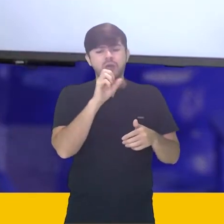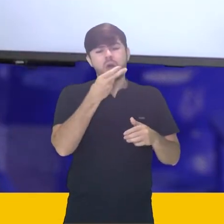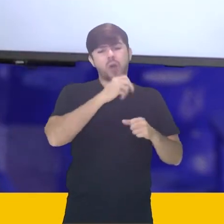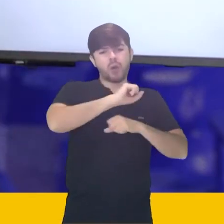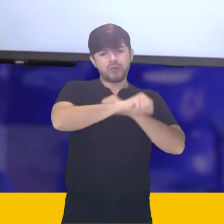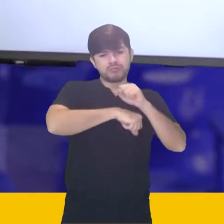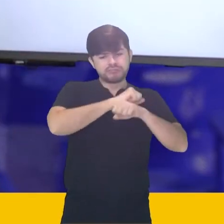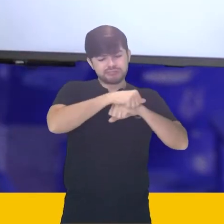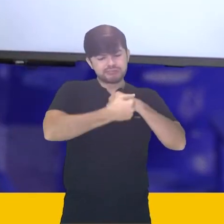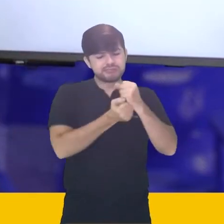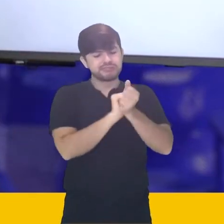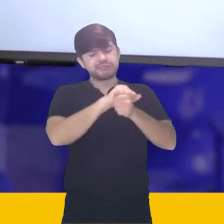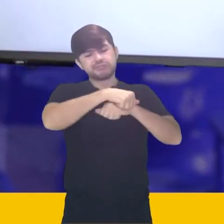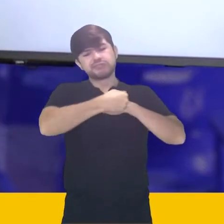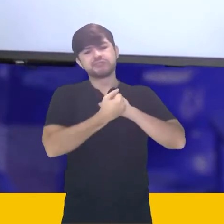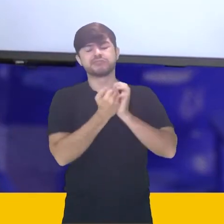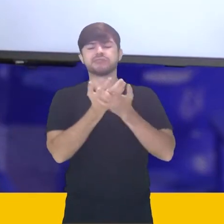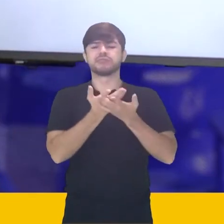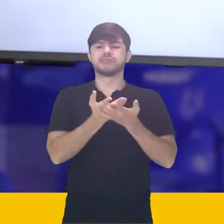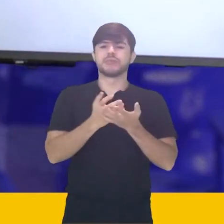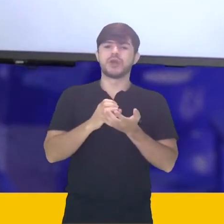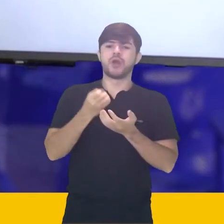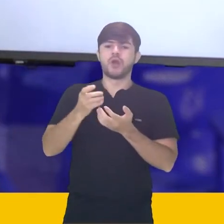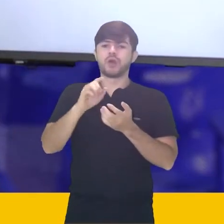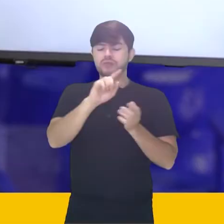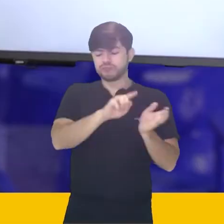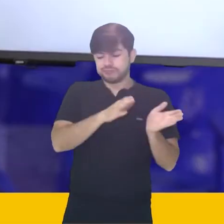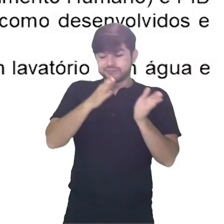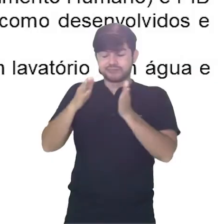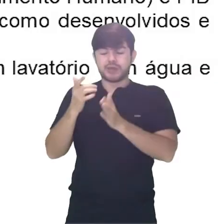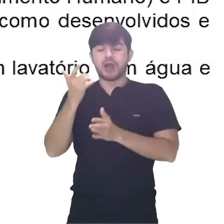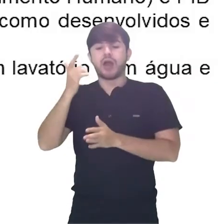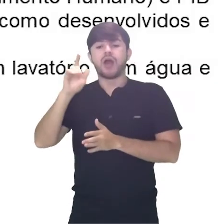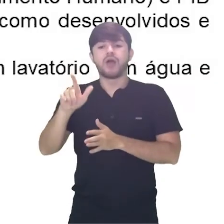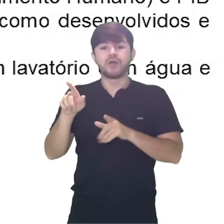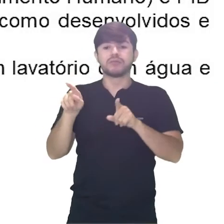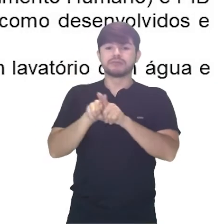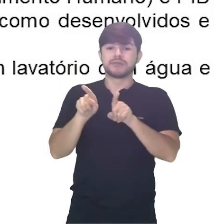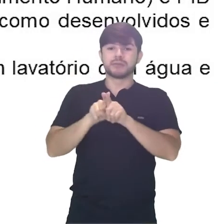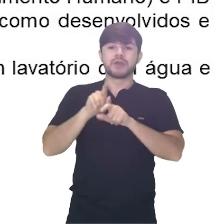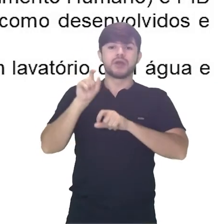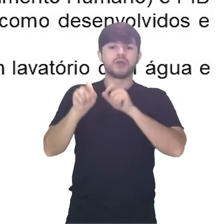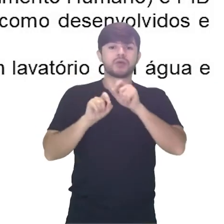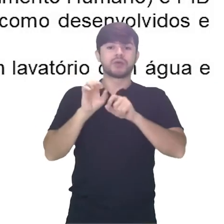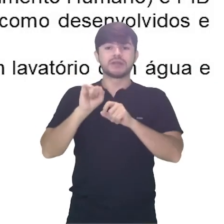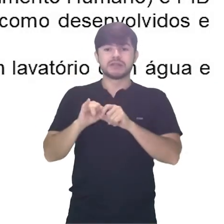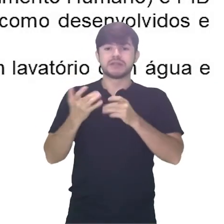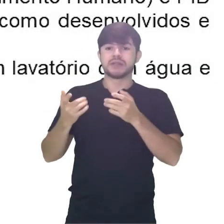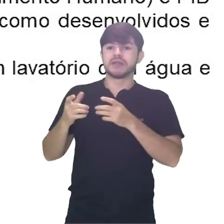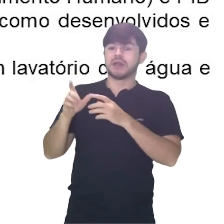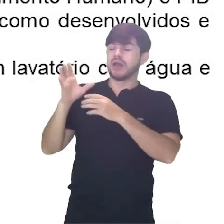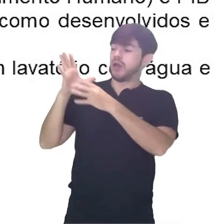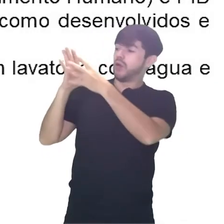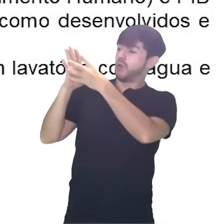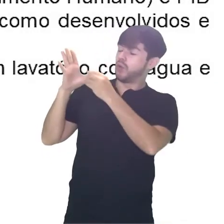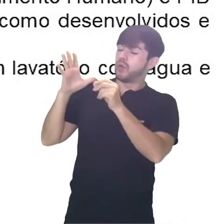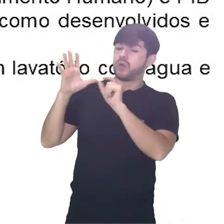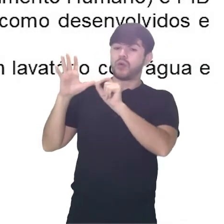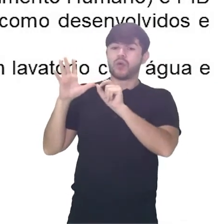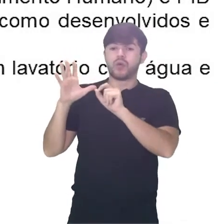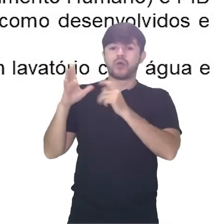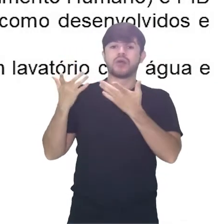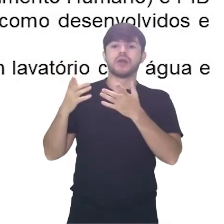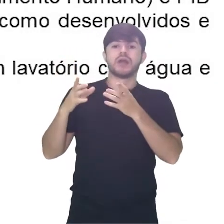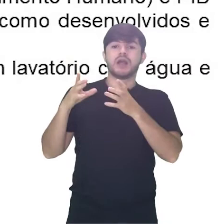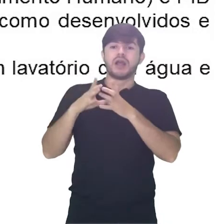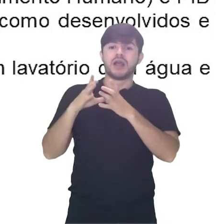mundial sem acesso à água. E uma outra coisa que está junto com isso é que, de acordo com a Unicef, 47%